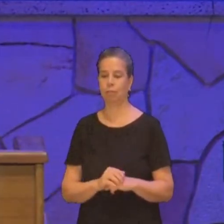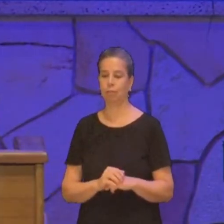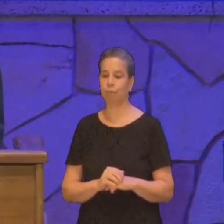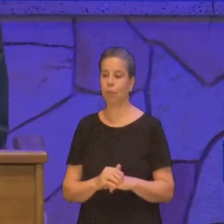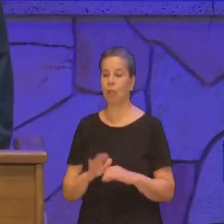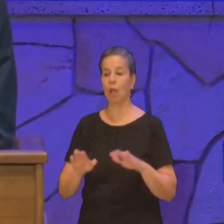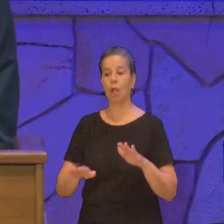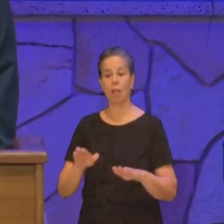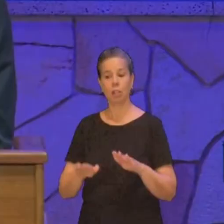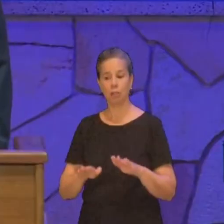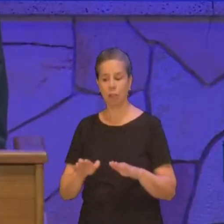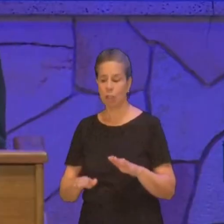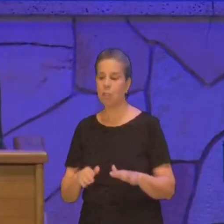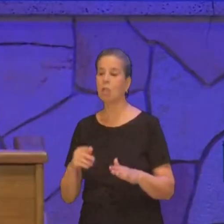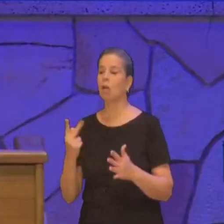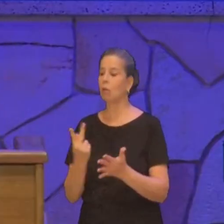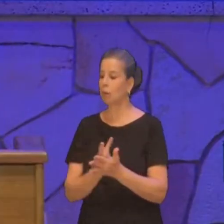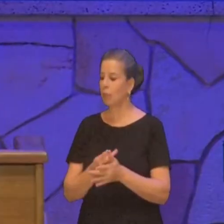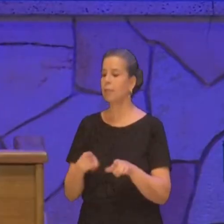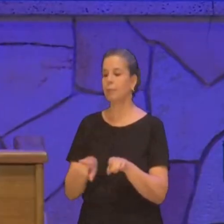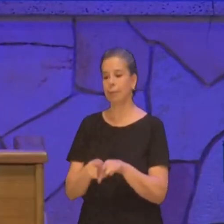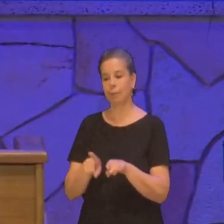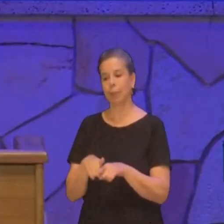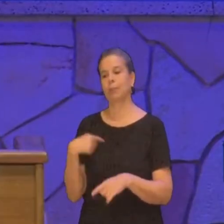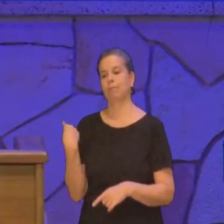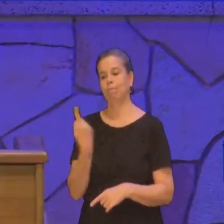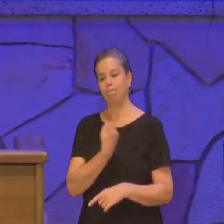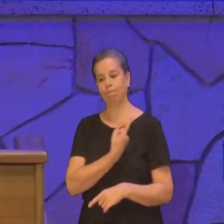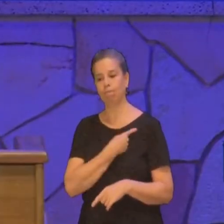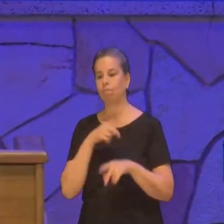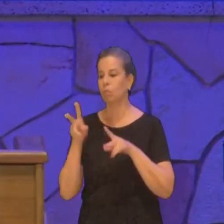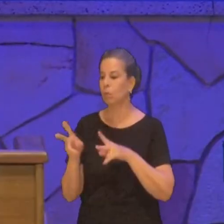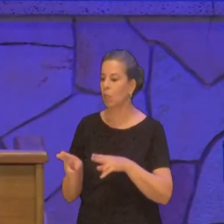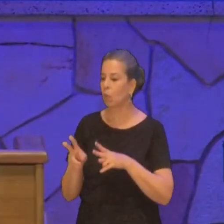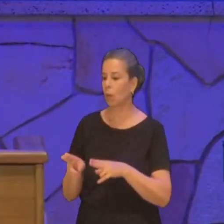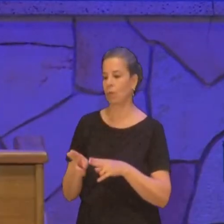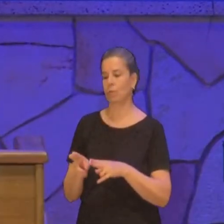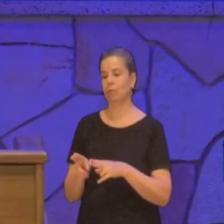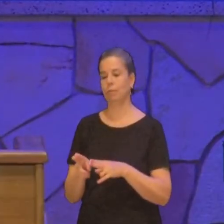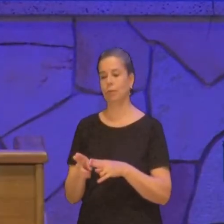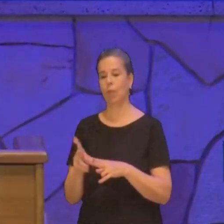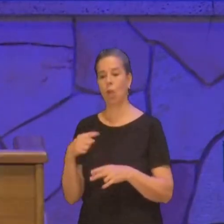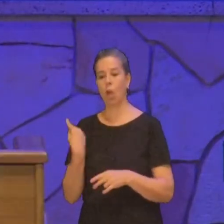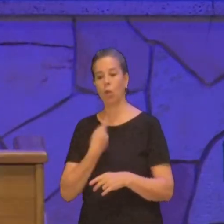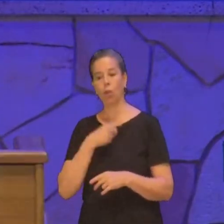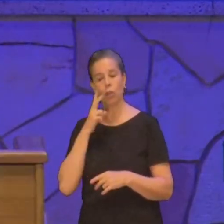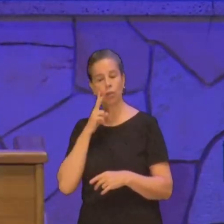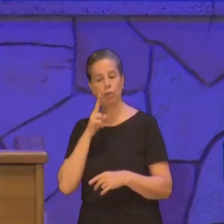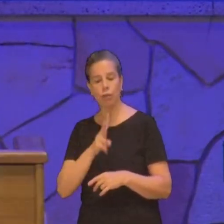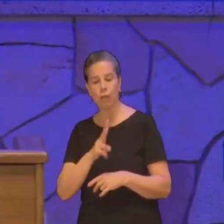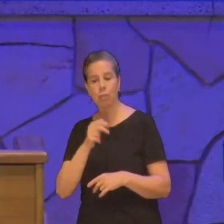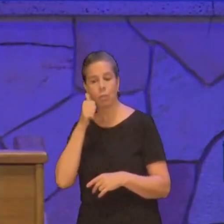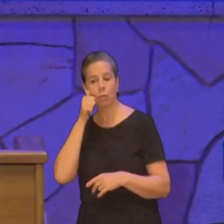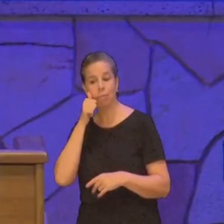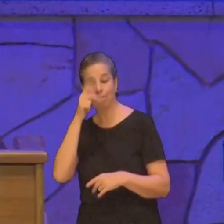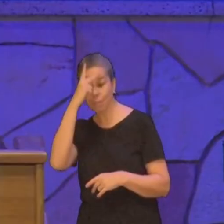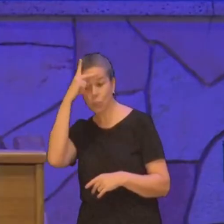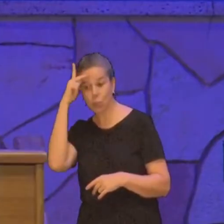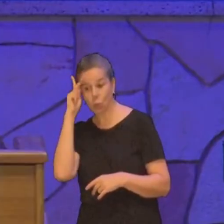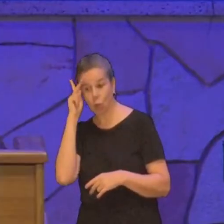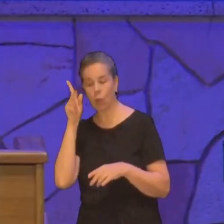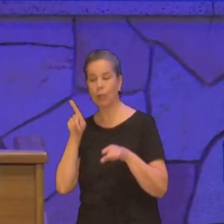Quantas vezes isso não acontece com a gente? Quantas vezes nós não vemos um irmão à beira do caminho